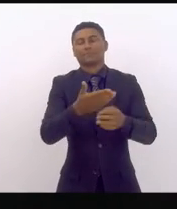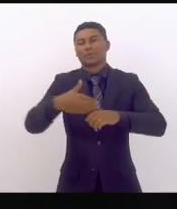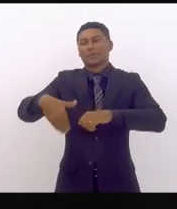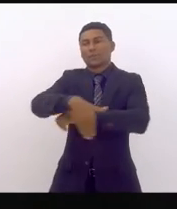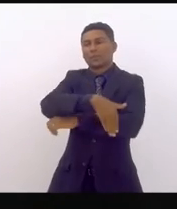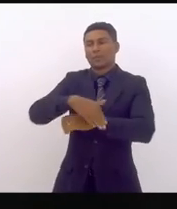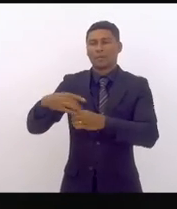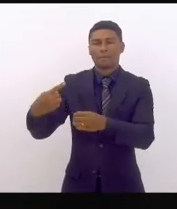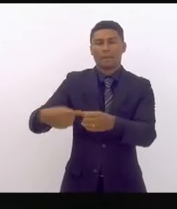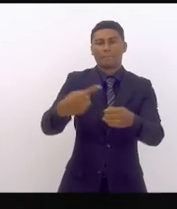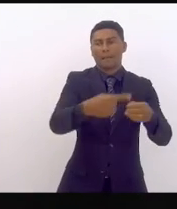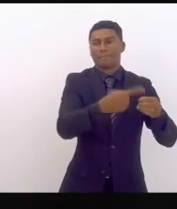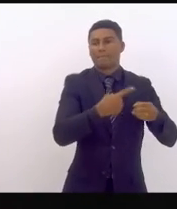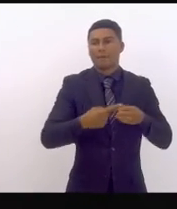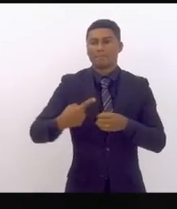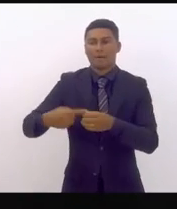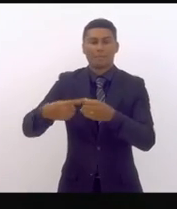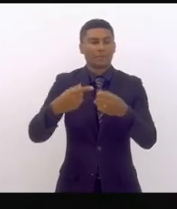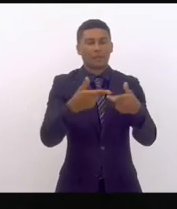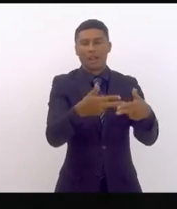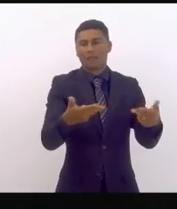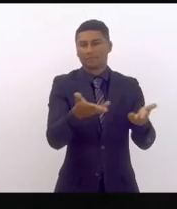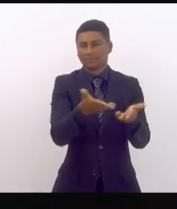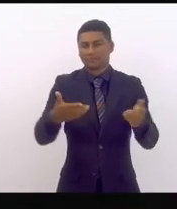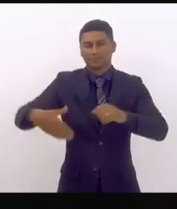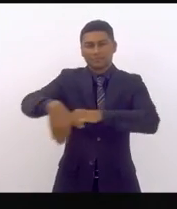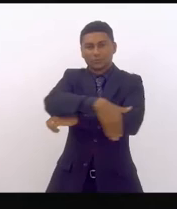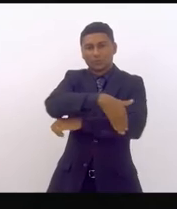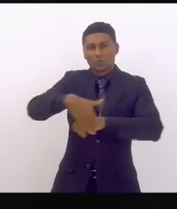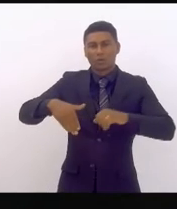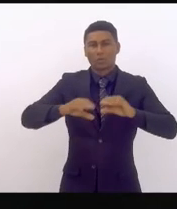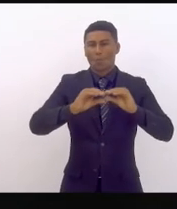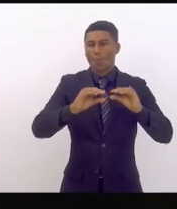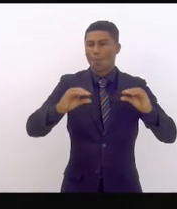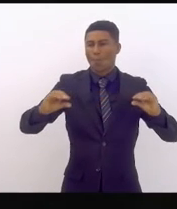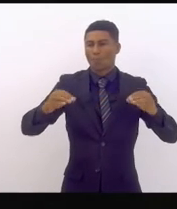diversos bairros de São João de Meriti é asfaltadas